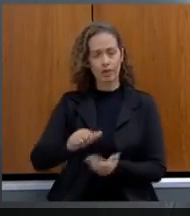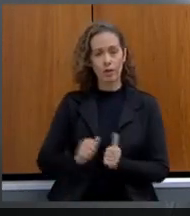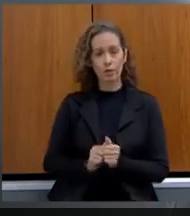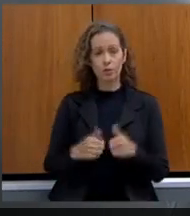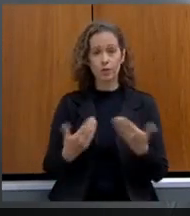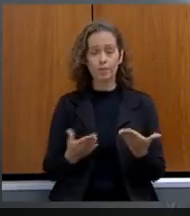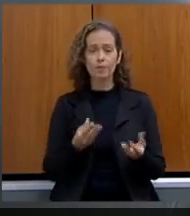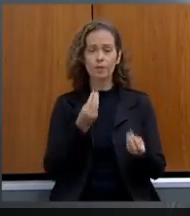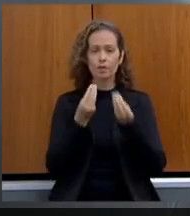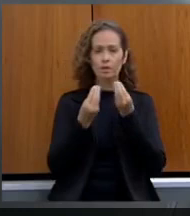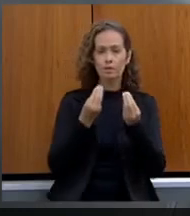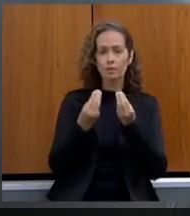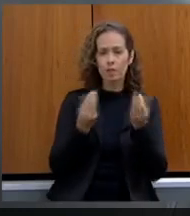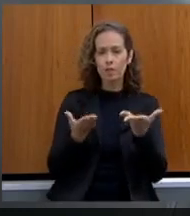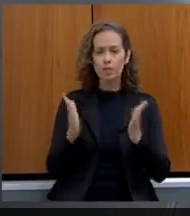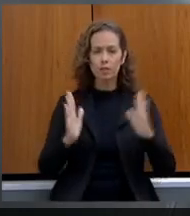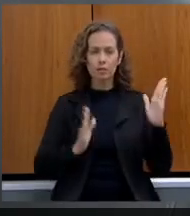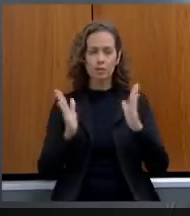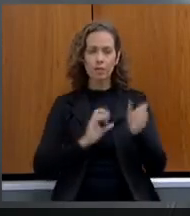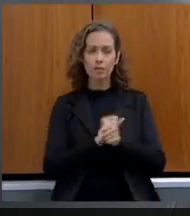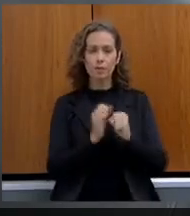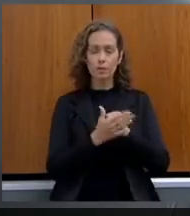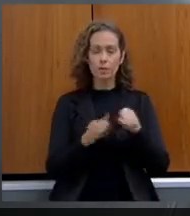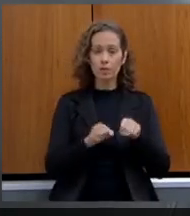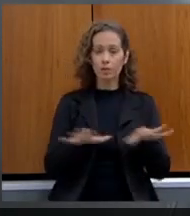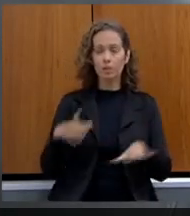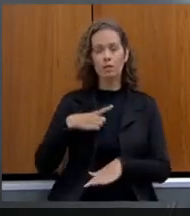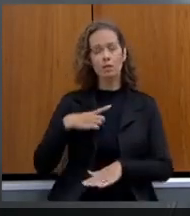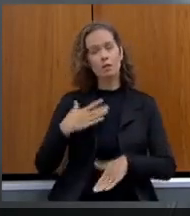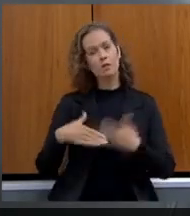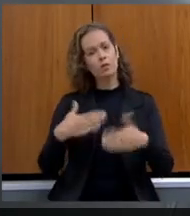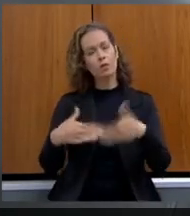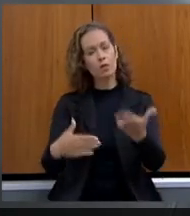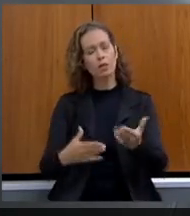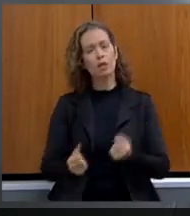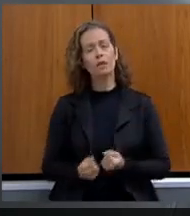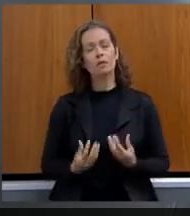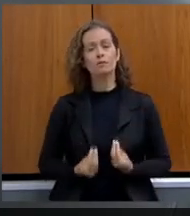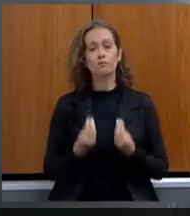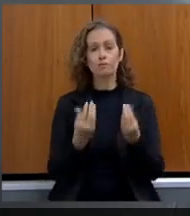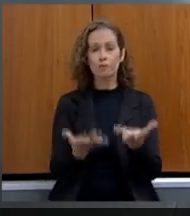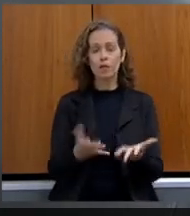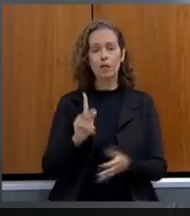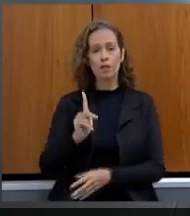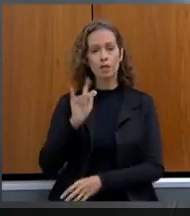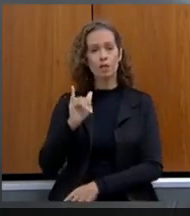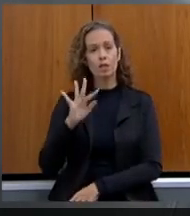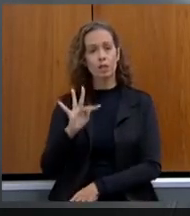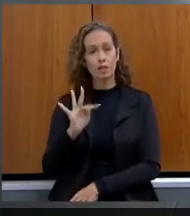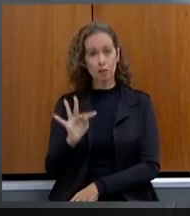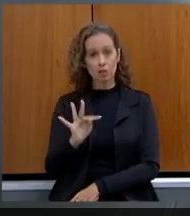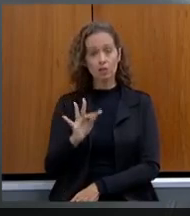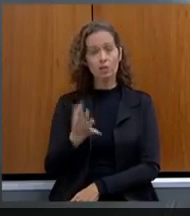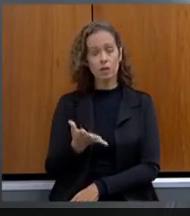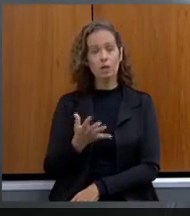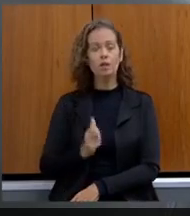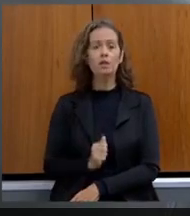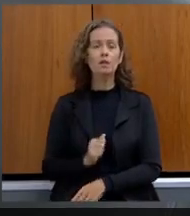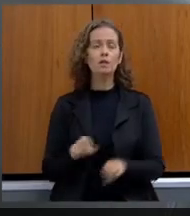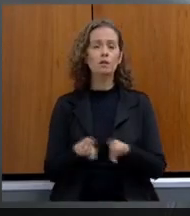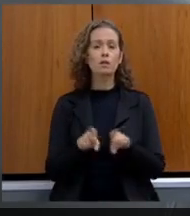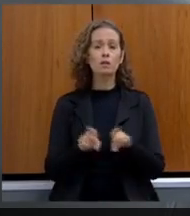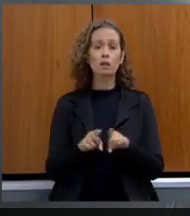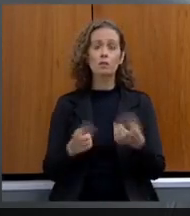segurança alimentar durante a pandemia tivemos esse processo de garantia a aquisição de kit regulamento tamos essa aquisição